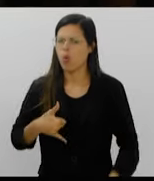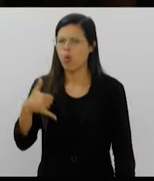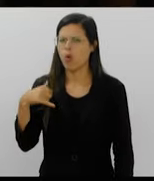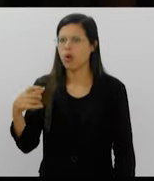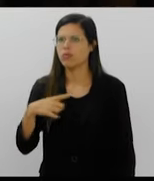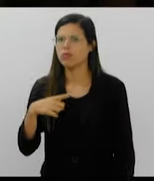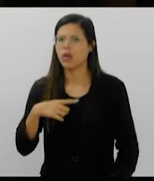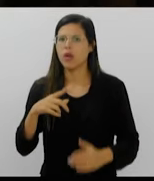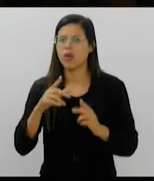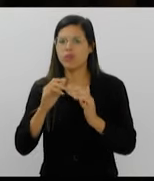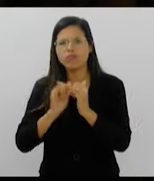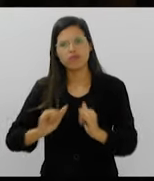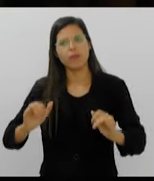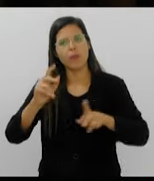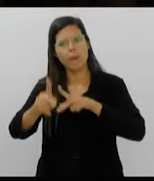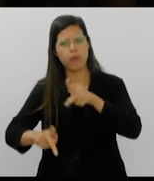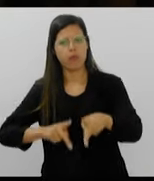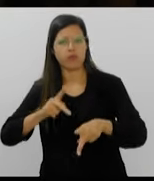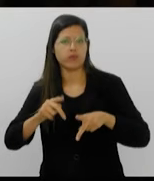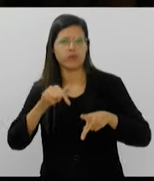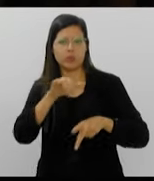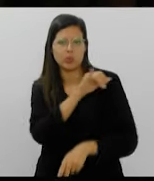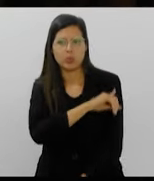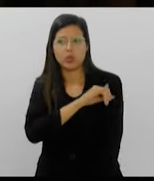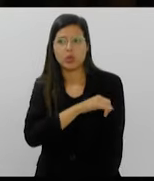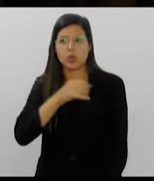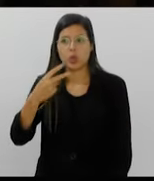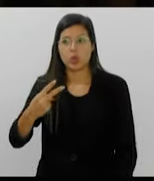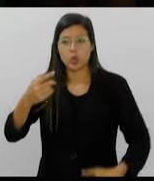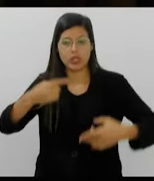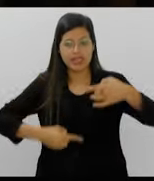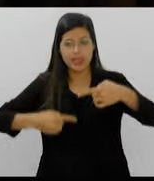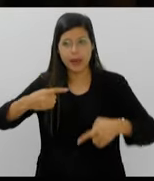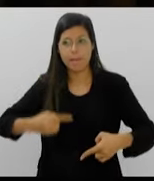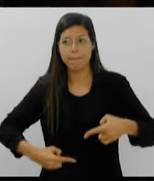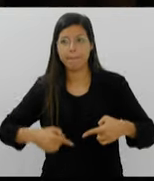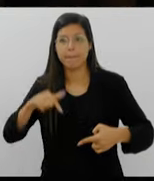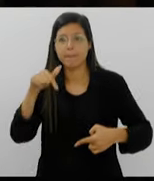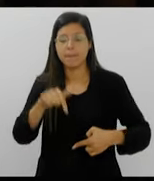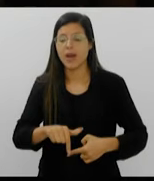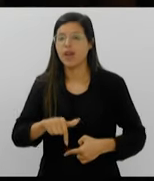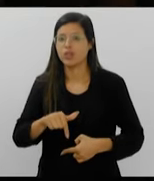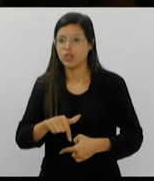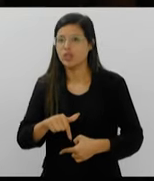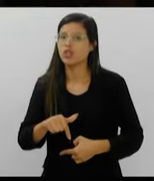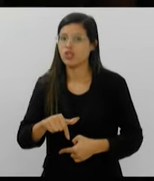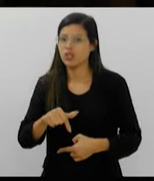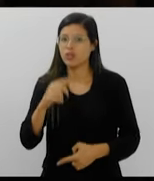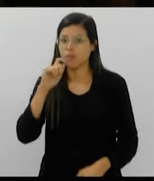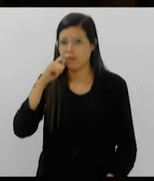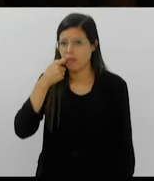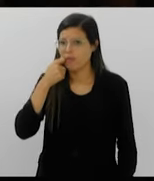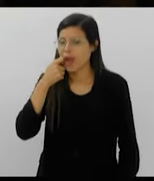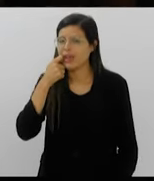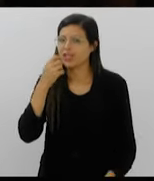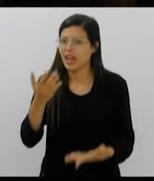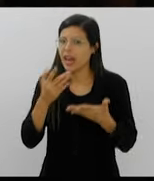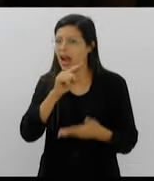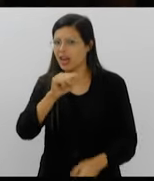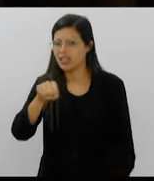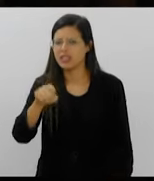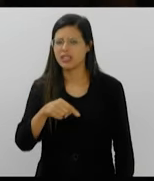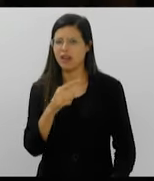população do Rio de Janeiro que me apoiou, que eu fui para dois debates, que Eduardo Paes impediu a realização de debates no Rio de Janeiro, mas para os dois